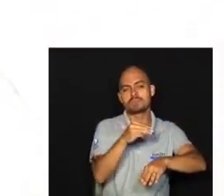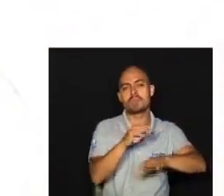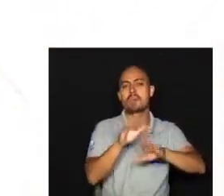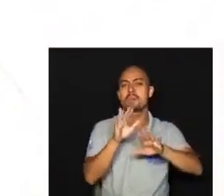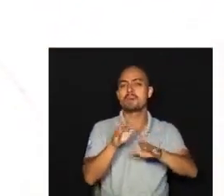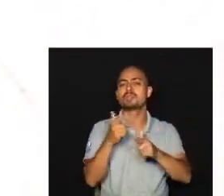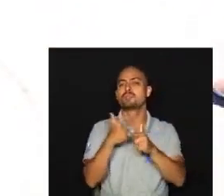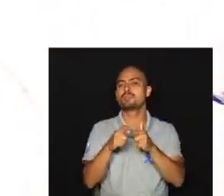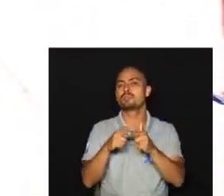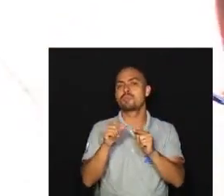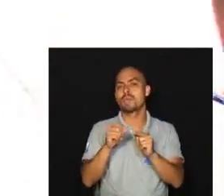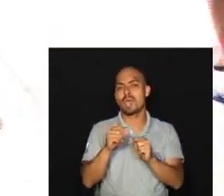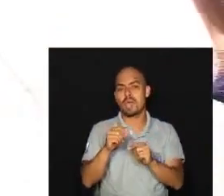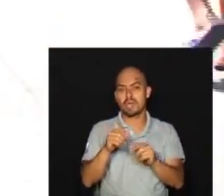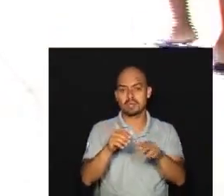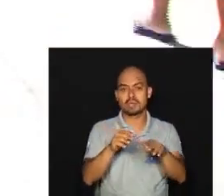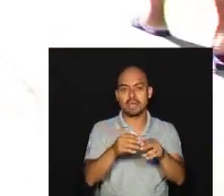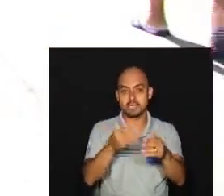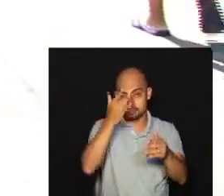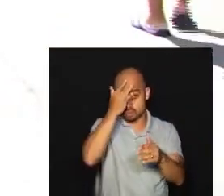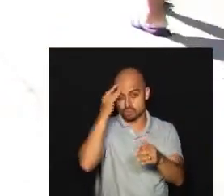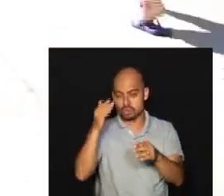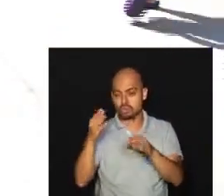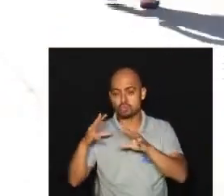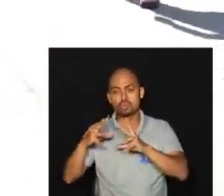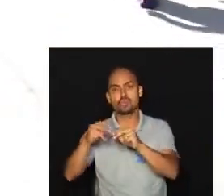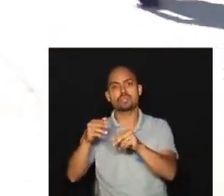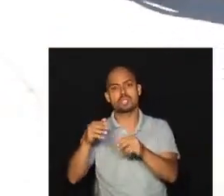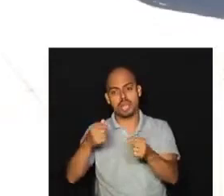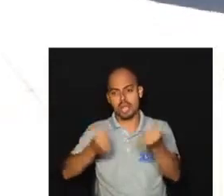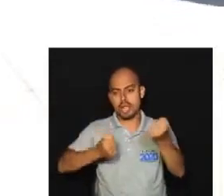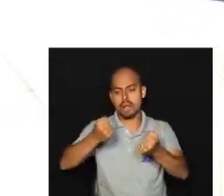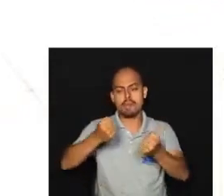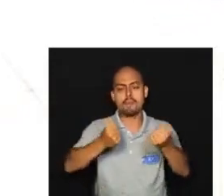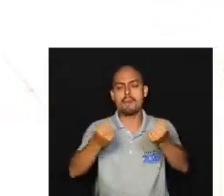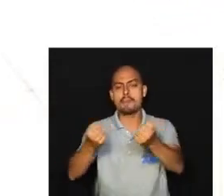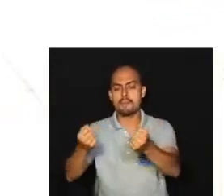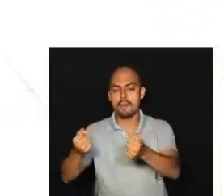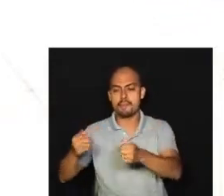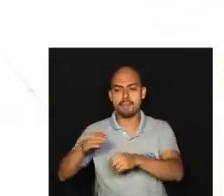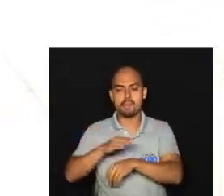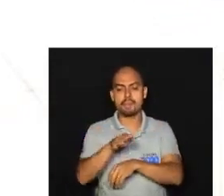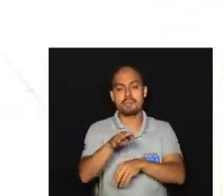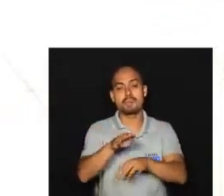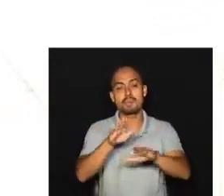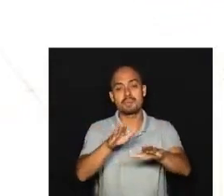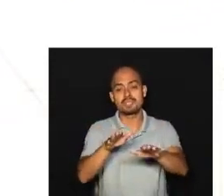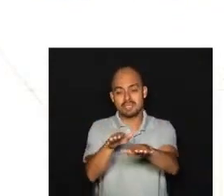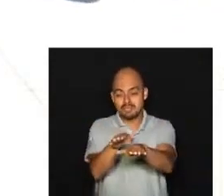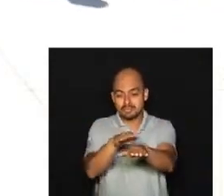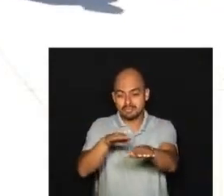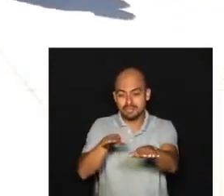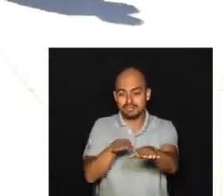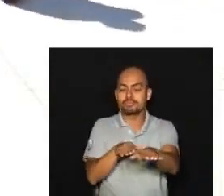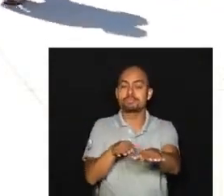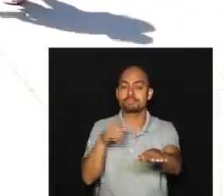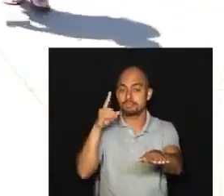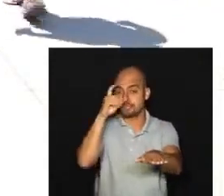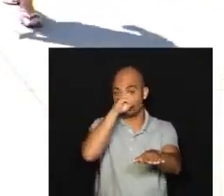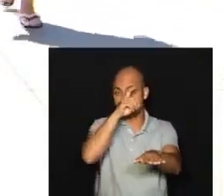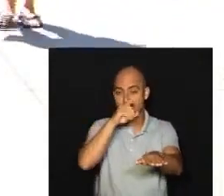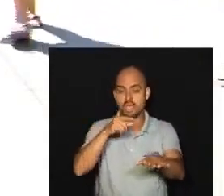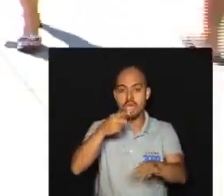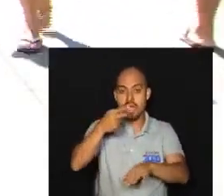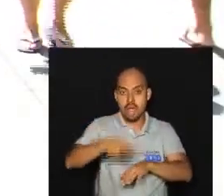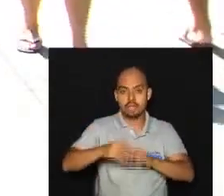questão é estacionar. O pessoal vem de carro, né, para votar. Lembrando que essa é a escola que tem o maior